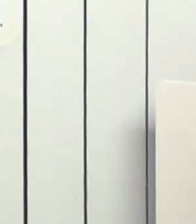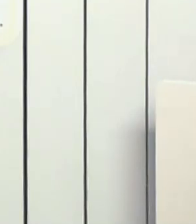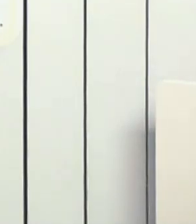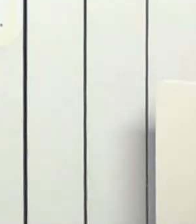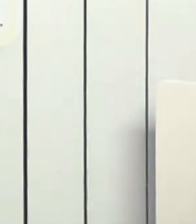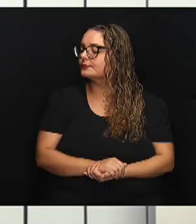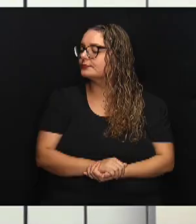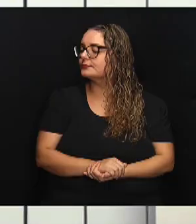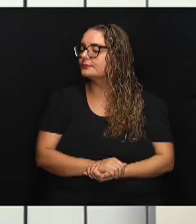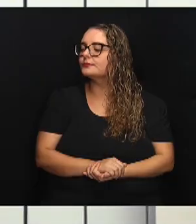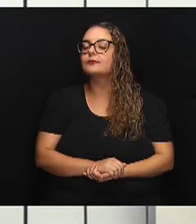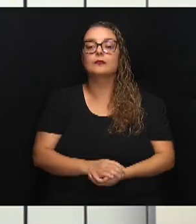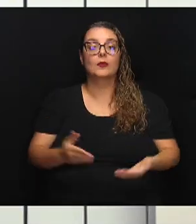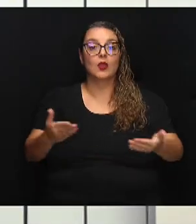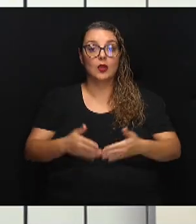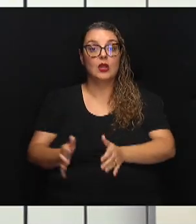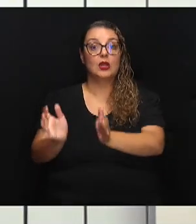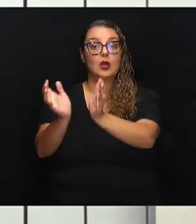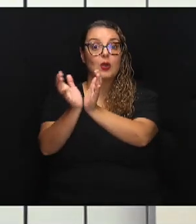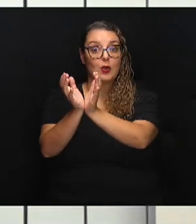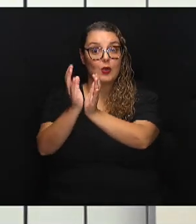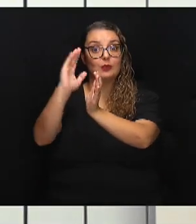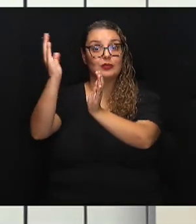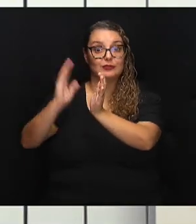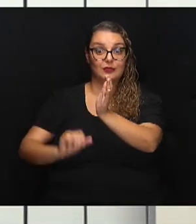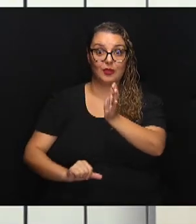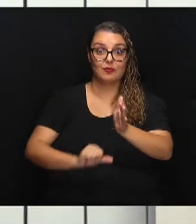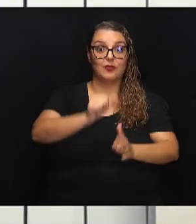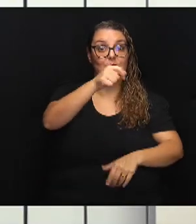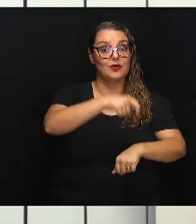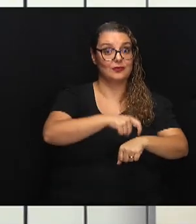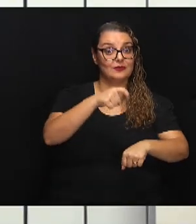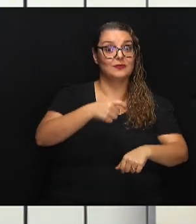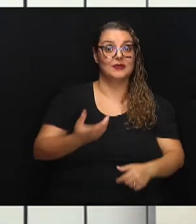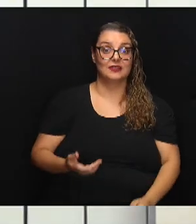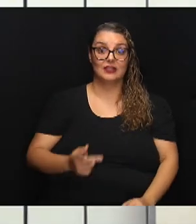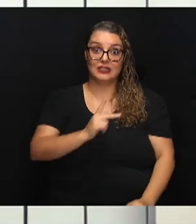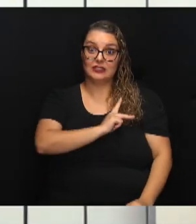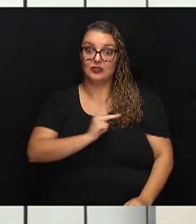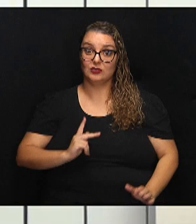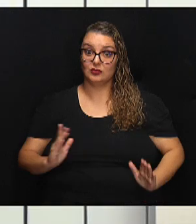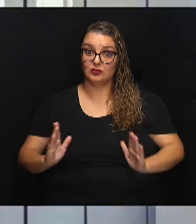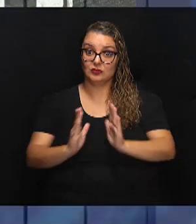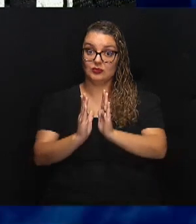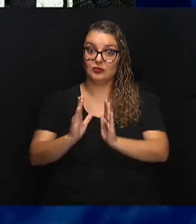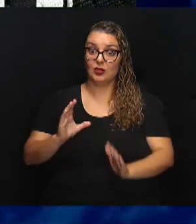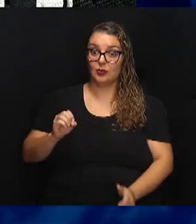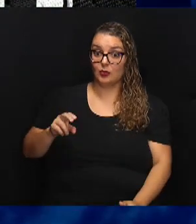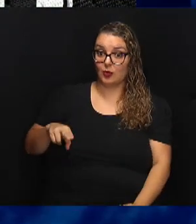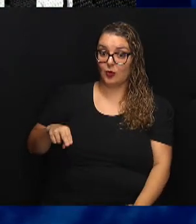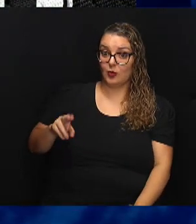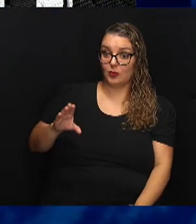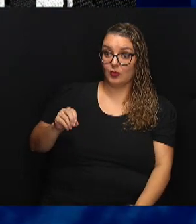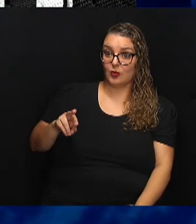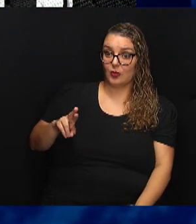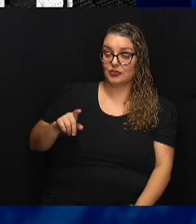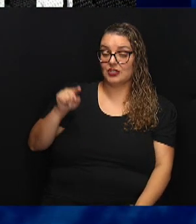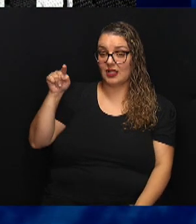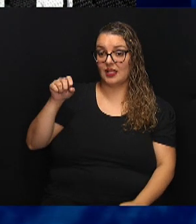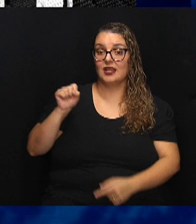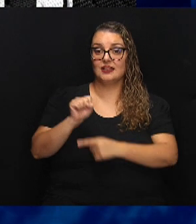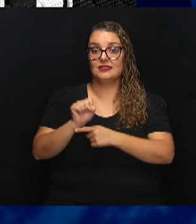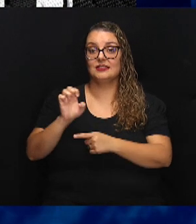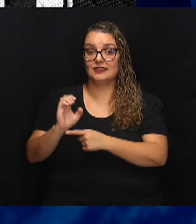E hoje é dia de Copa do Brasil. Em primeira fase, a Ponte Preta enfrenta o Concórdia em Santa Catarina